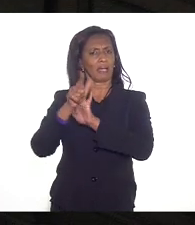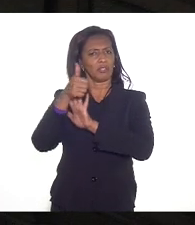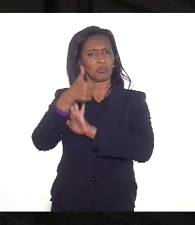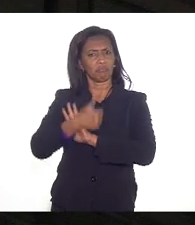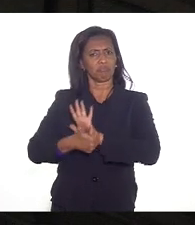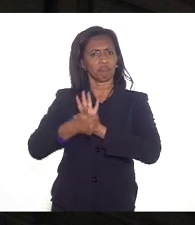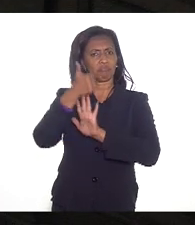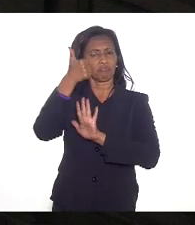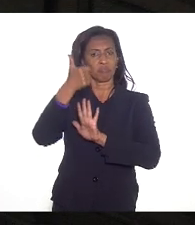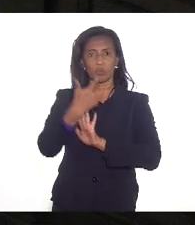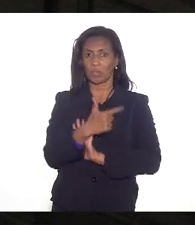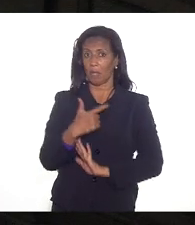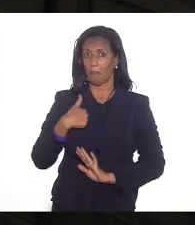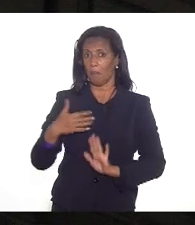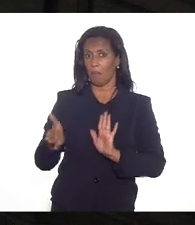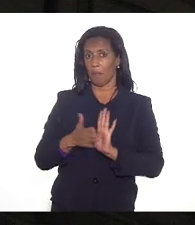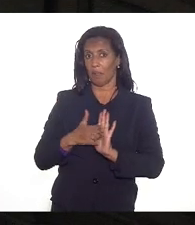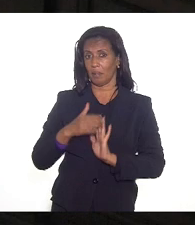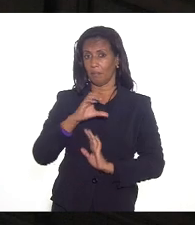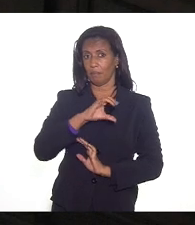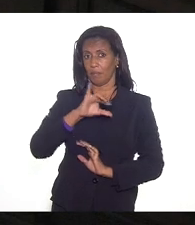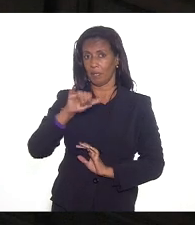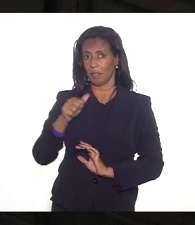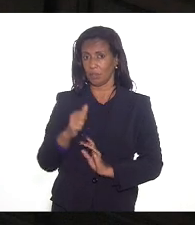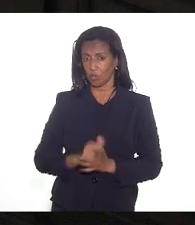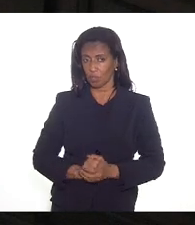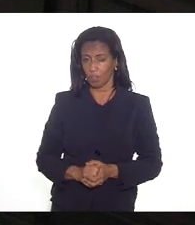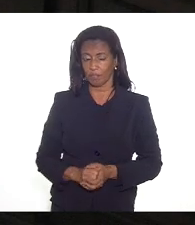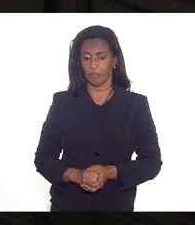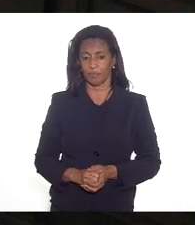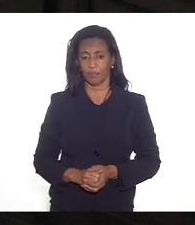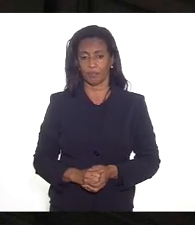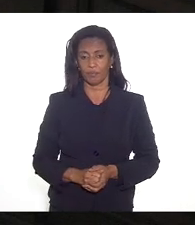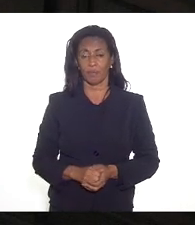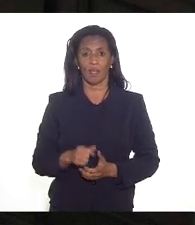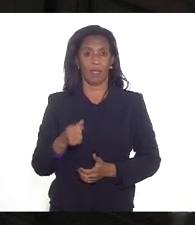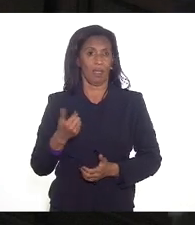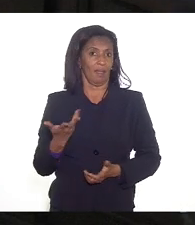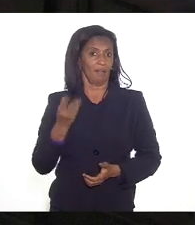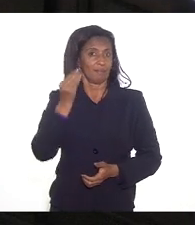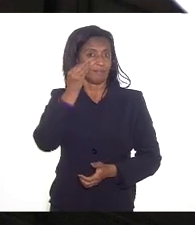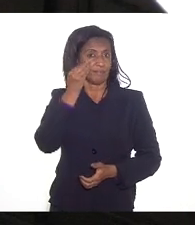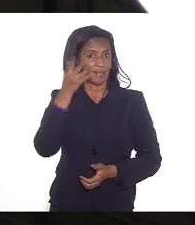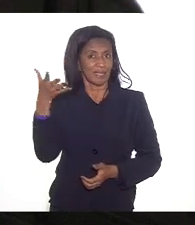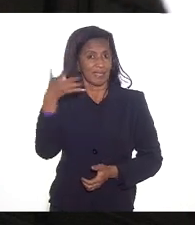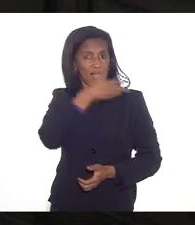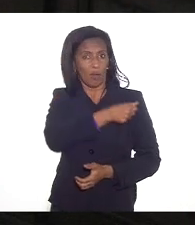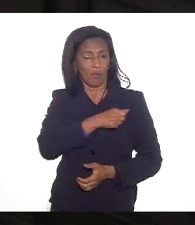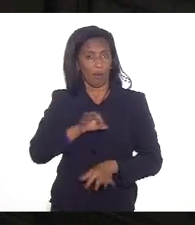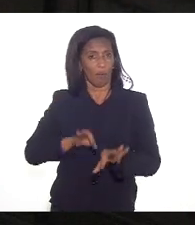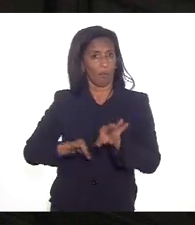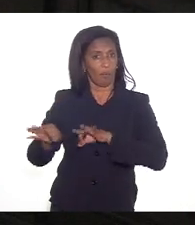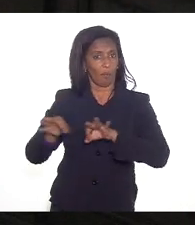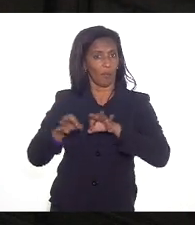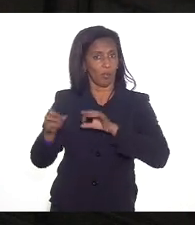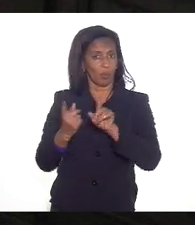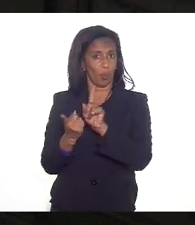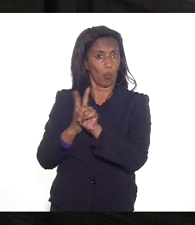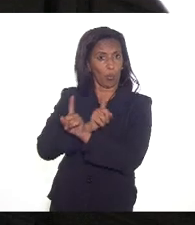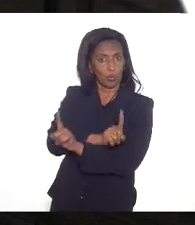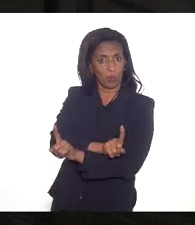meu parecer pela ccj para tentar salvar o projeto é